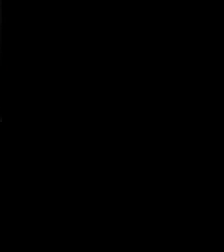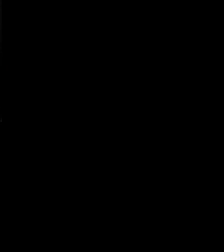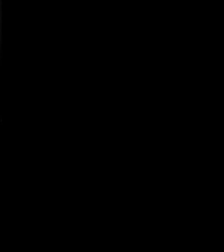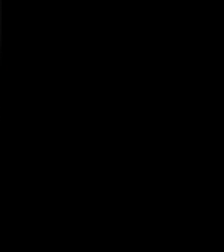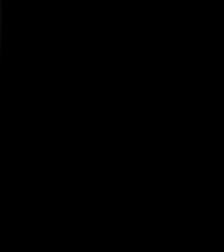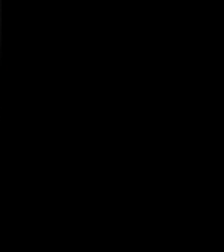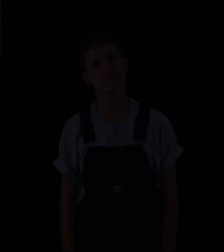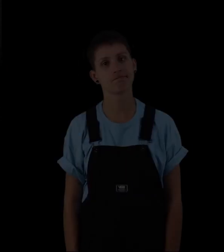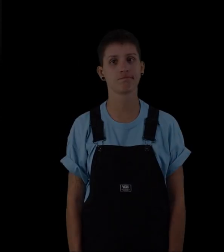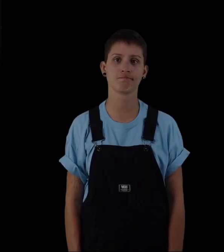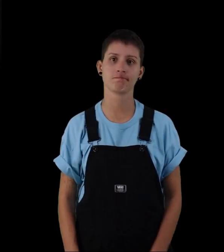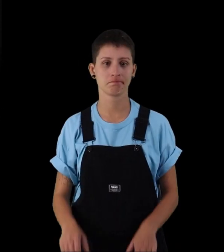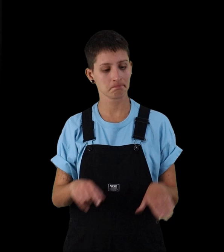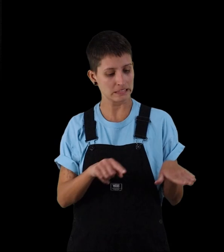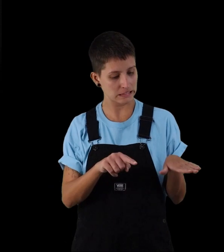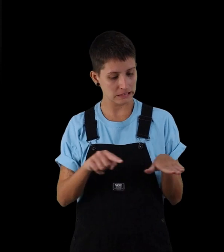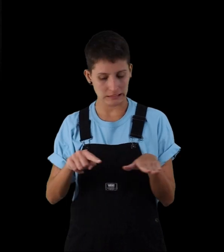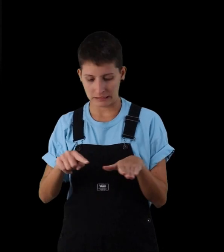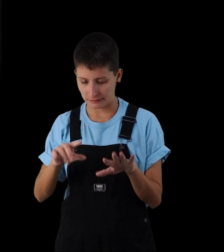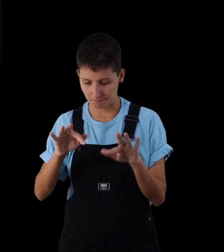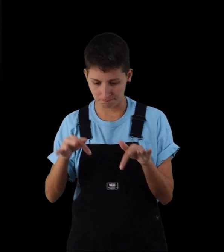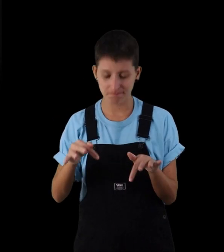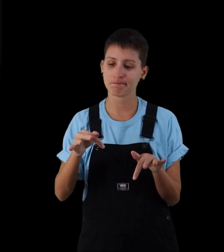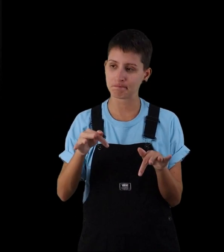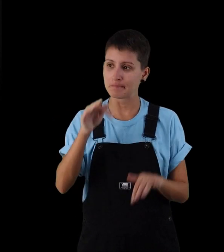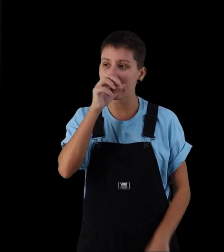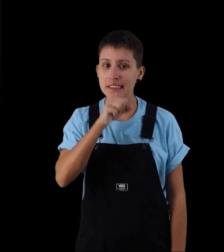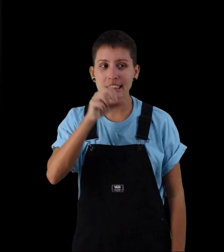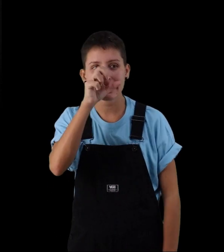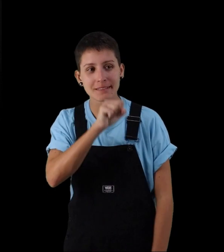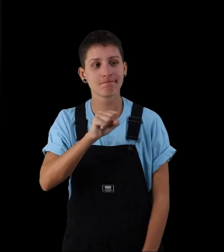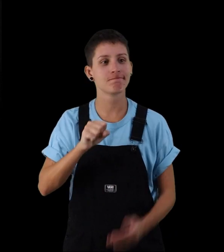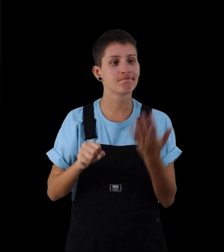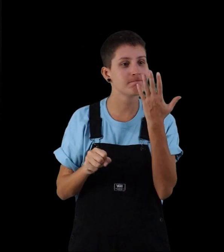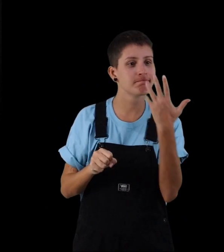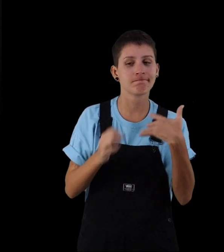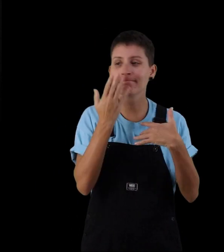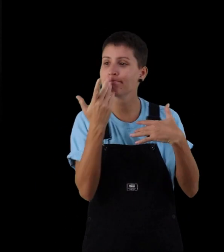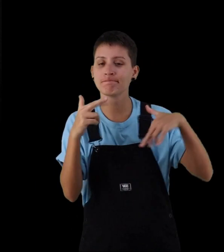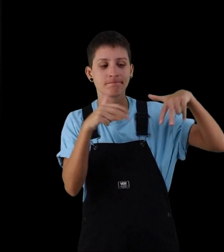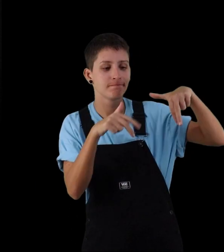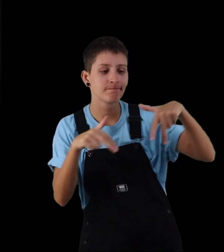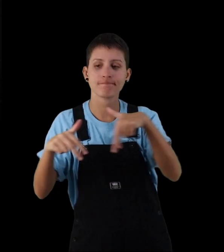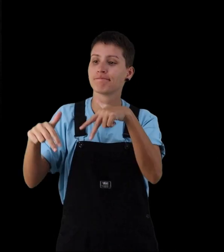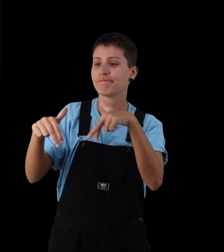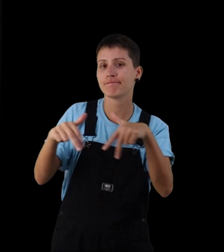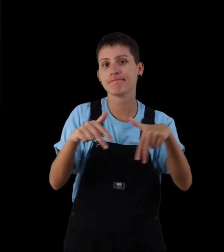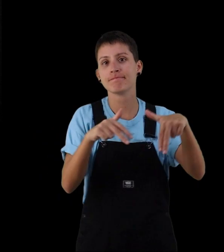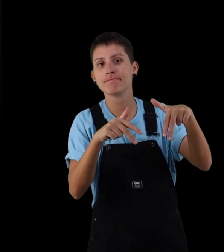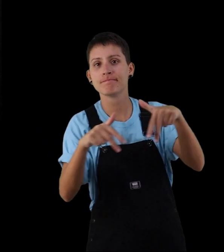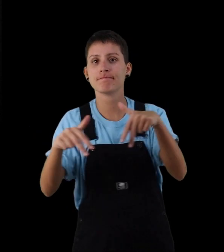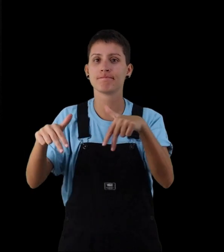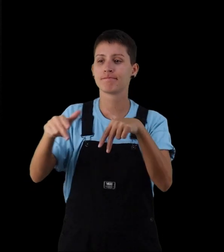retalhos de tecidos em tons de azul. Acabou a semana. Chegou o sábado. As crianças iam andando pelo centro